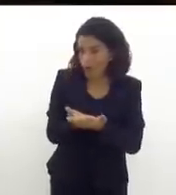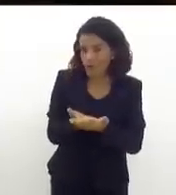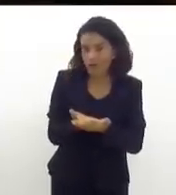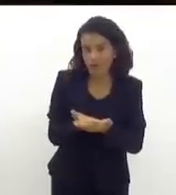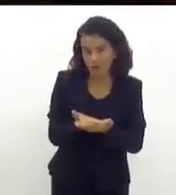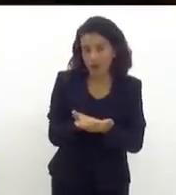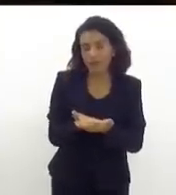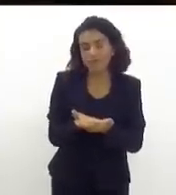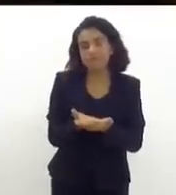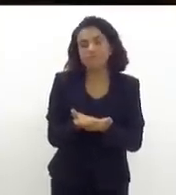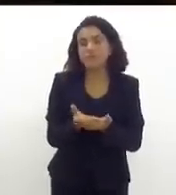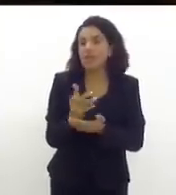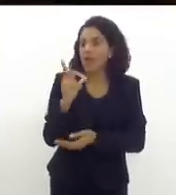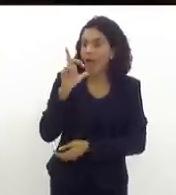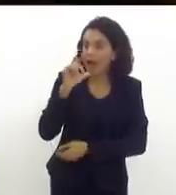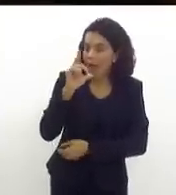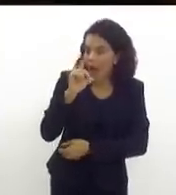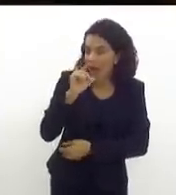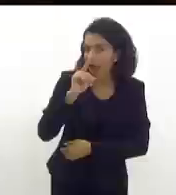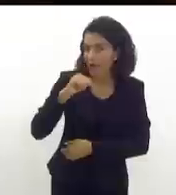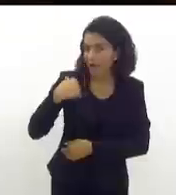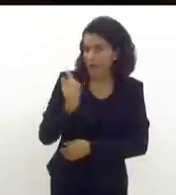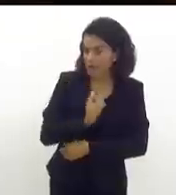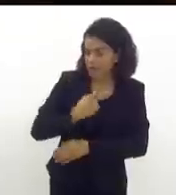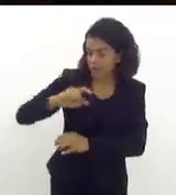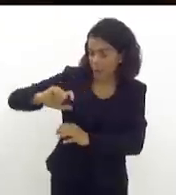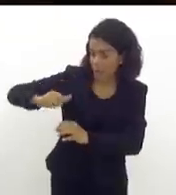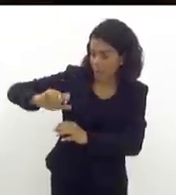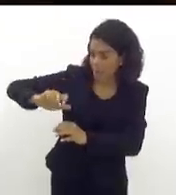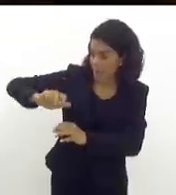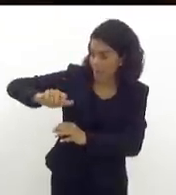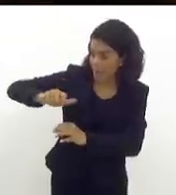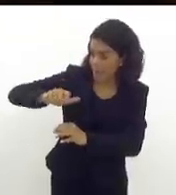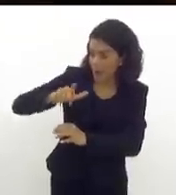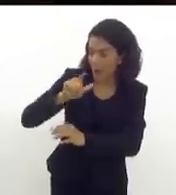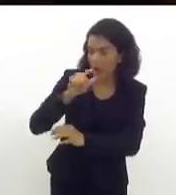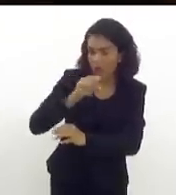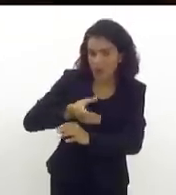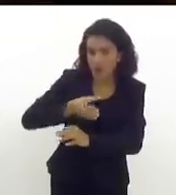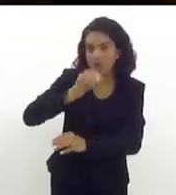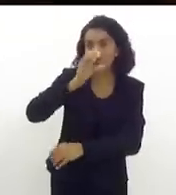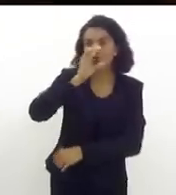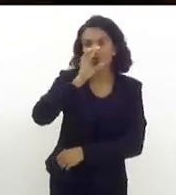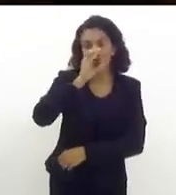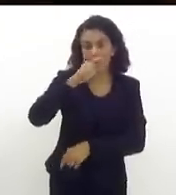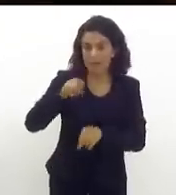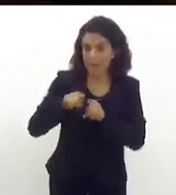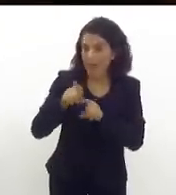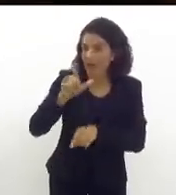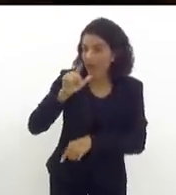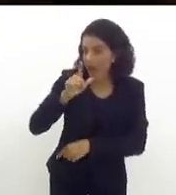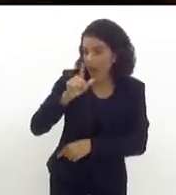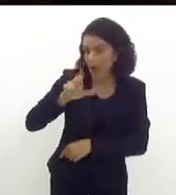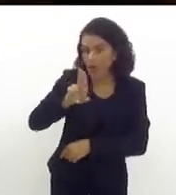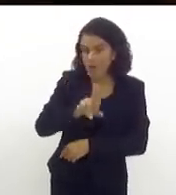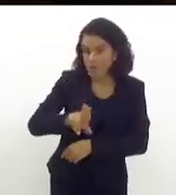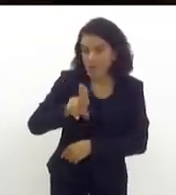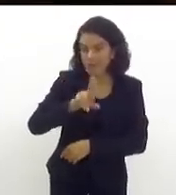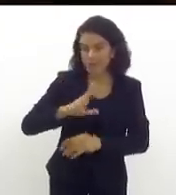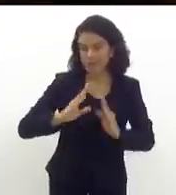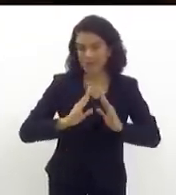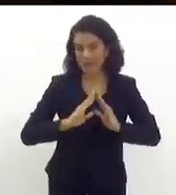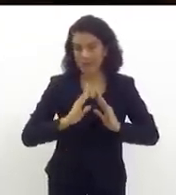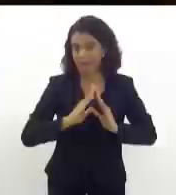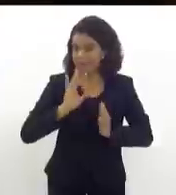de que a água que estamos bebendo que a água que estamos consumindo realmente